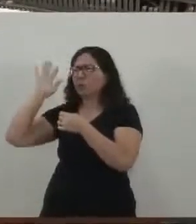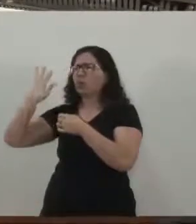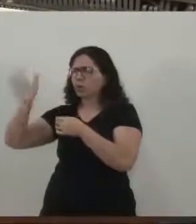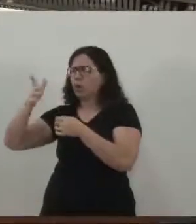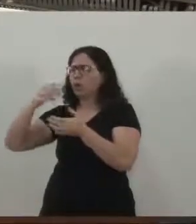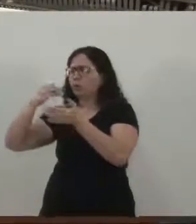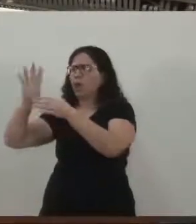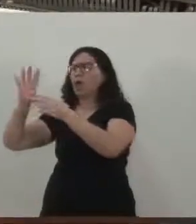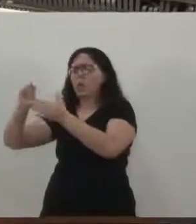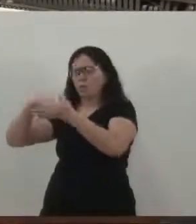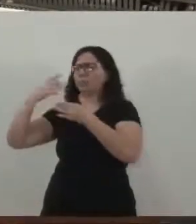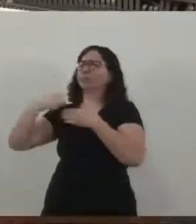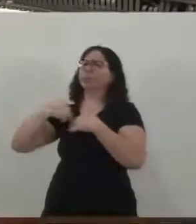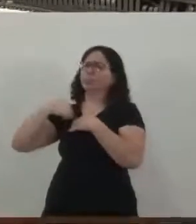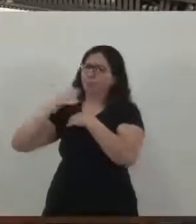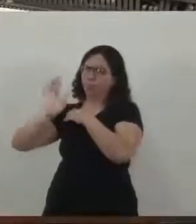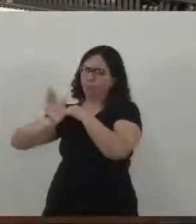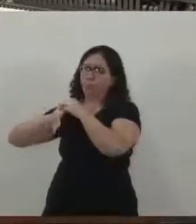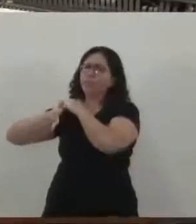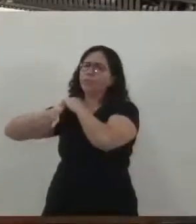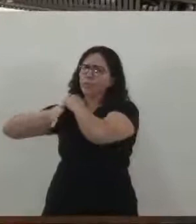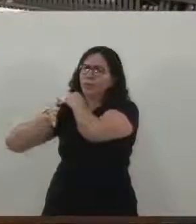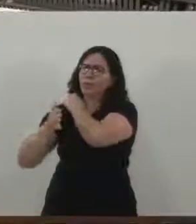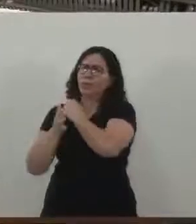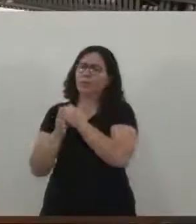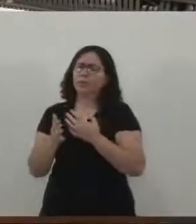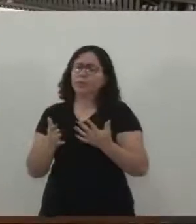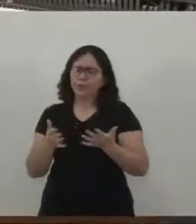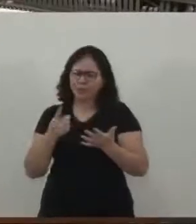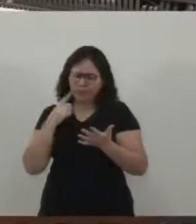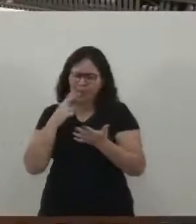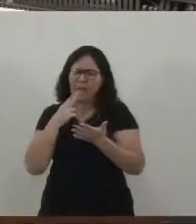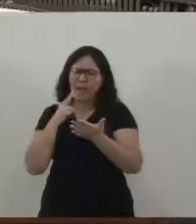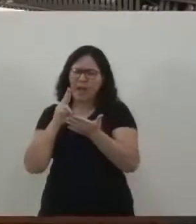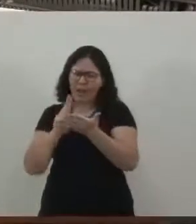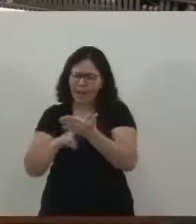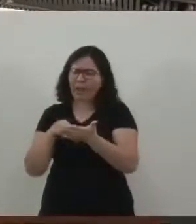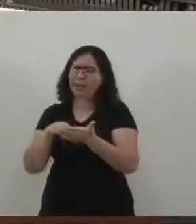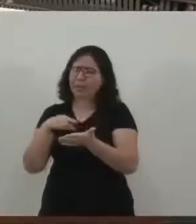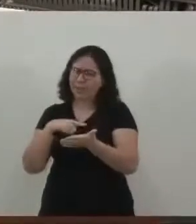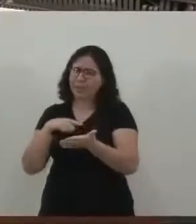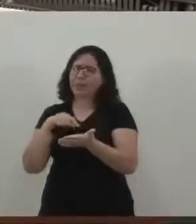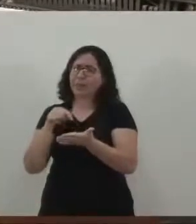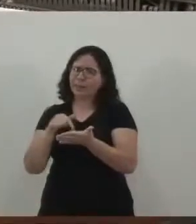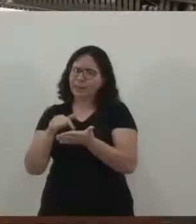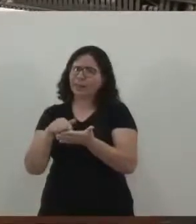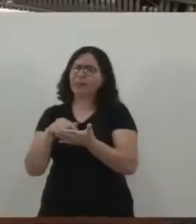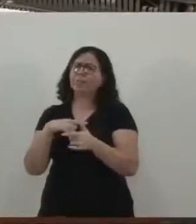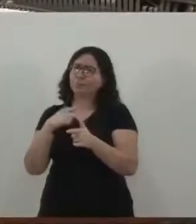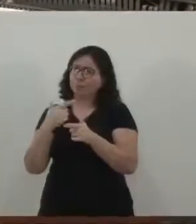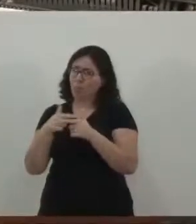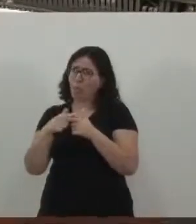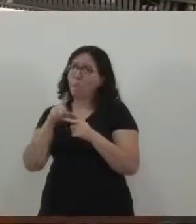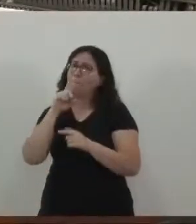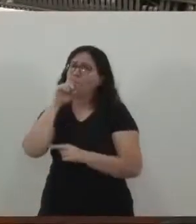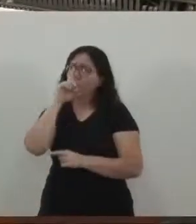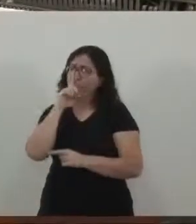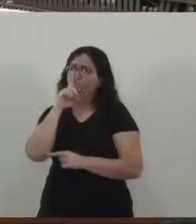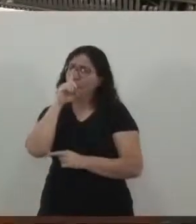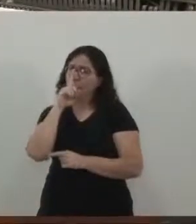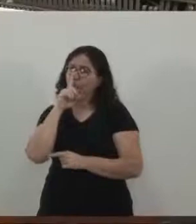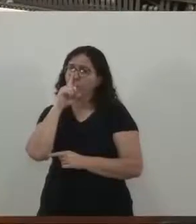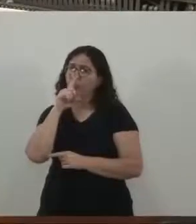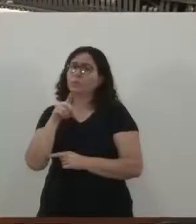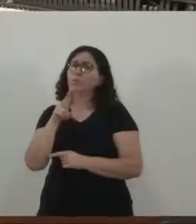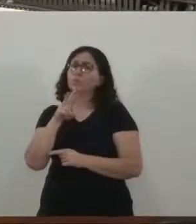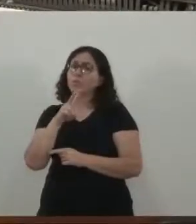eu recebi, né, realmente, e a carta está lá, é uma carta que tem problema, né, e pode